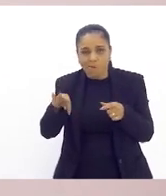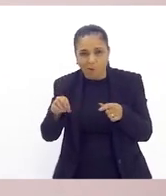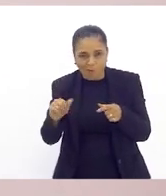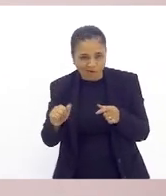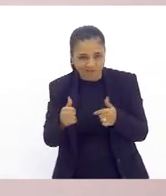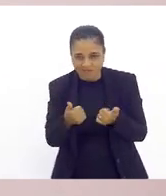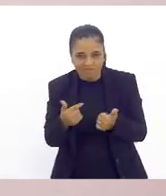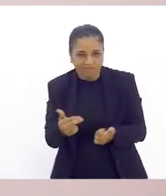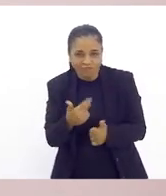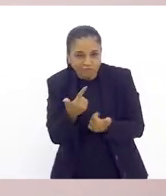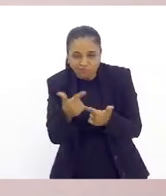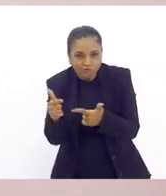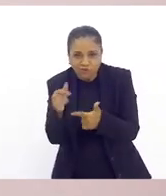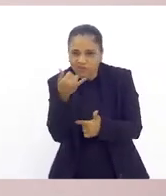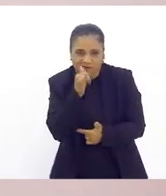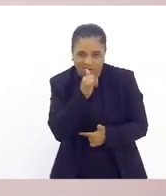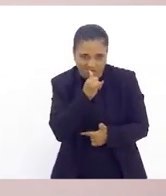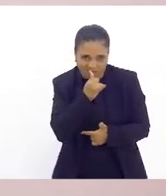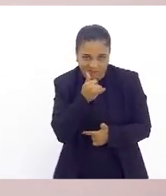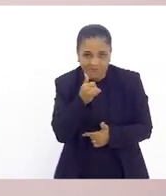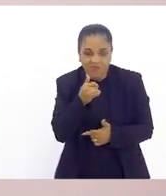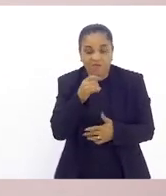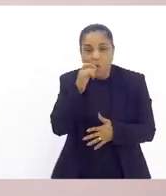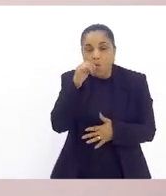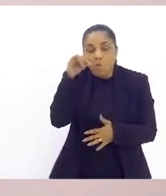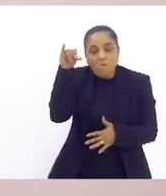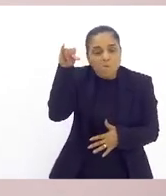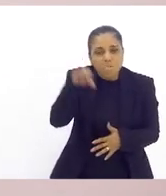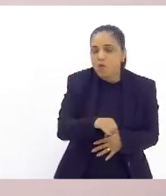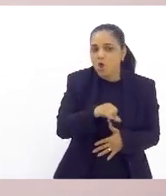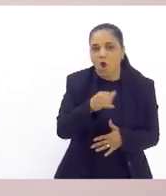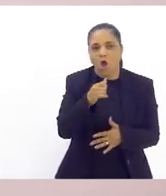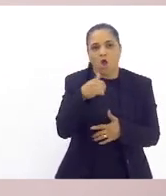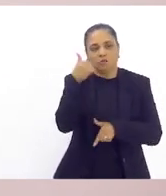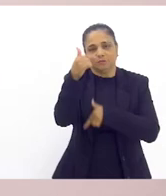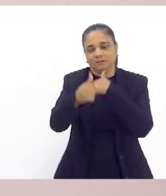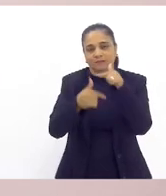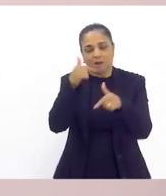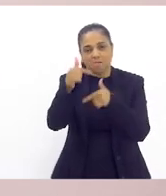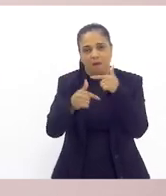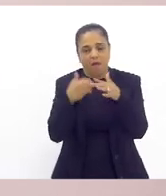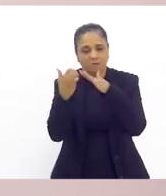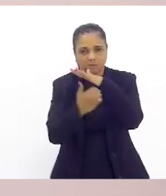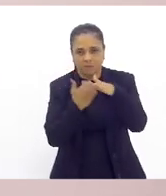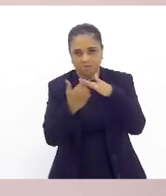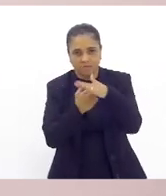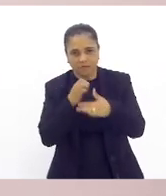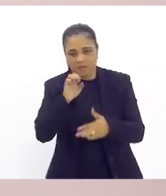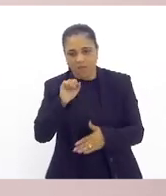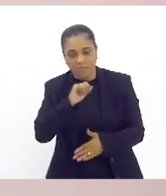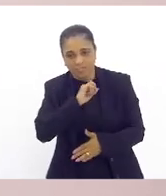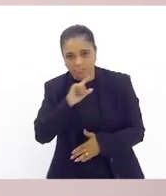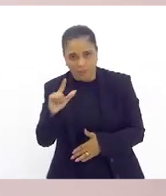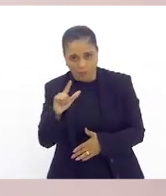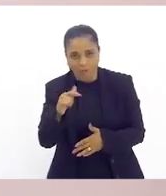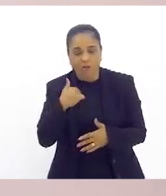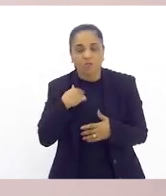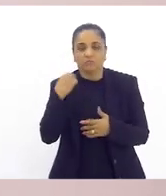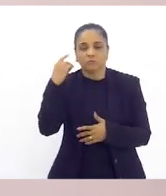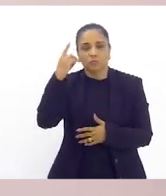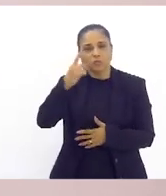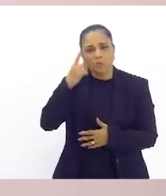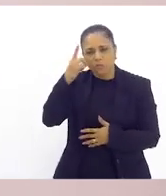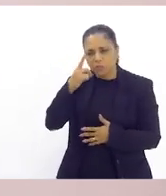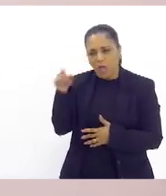pior infelizmente todos os piores né dos maus serviços que são prestados pelo enel e quando a gente fala aqui como um deputado